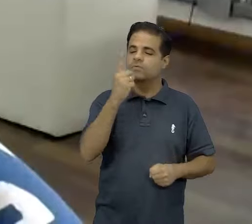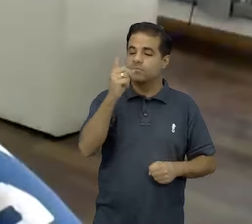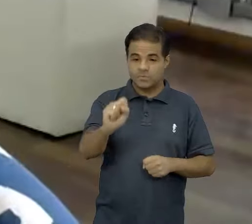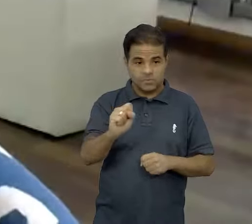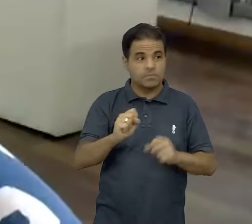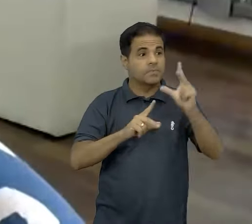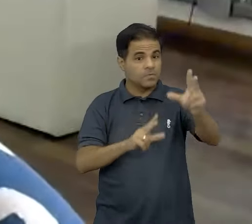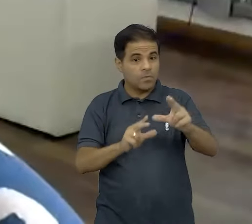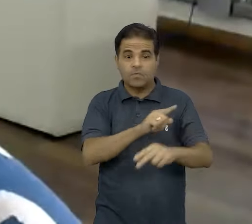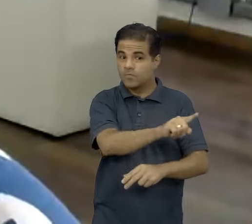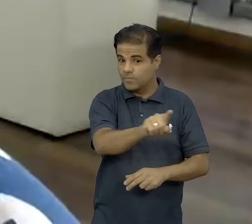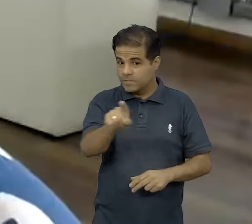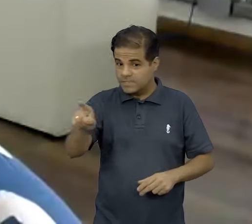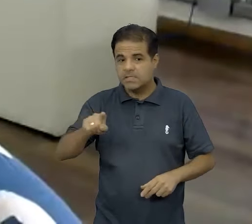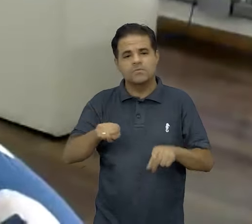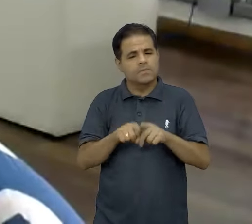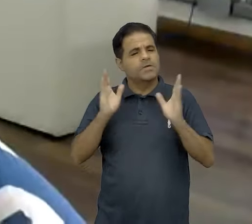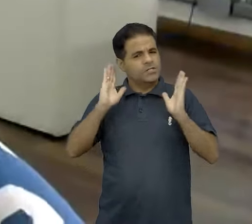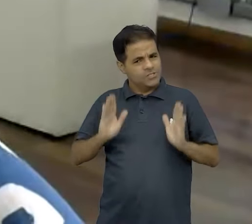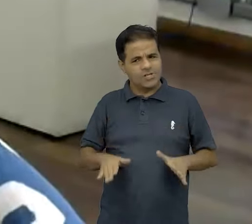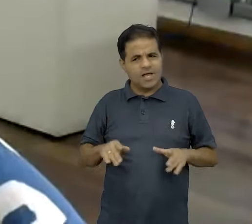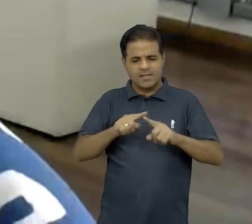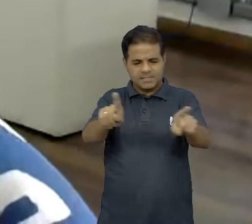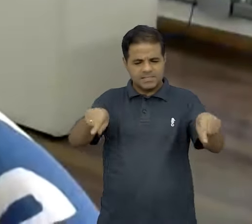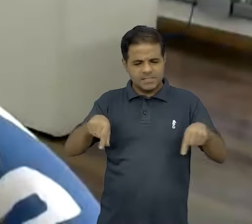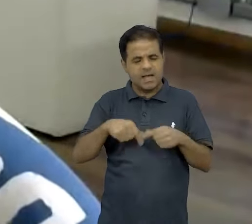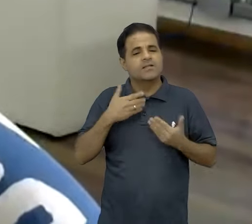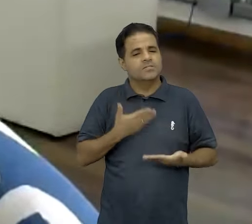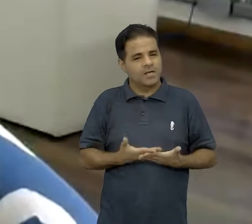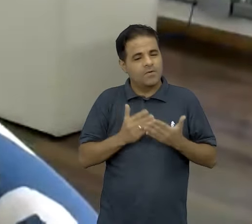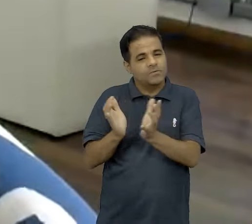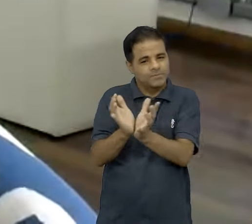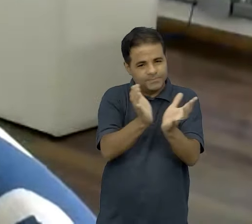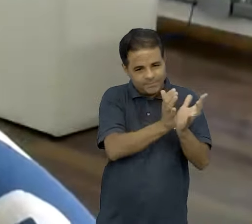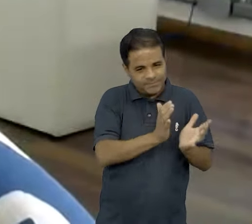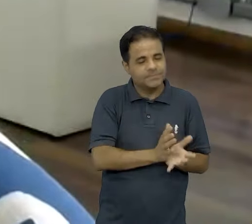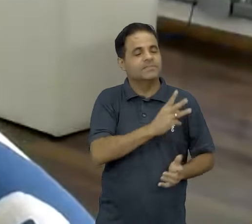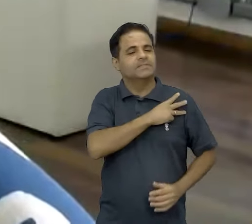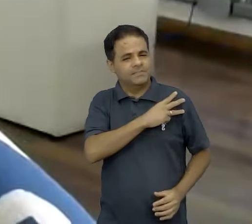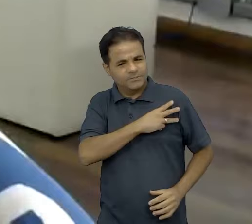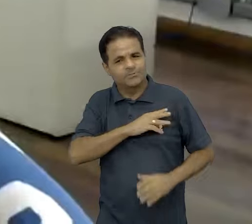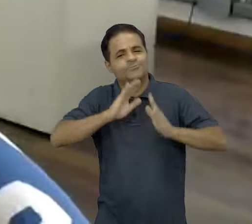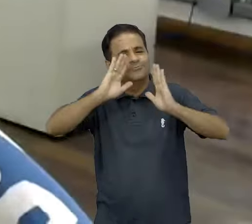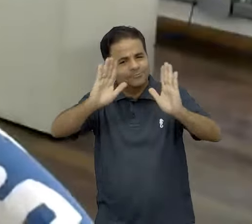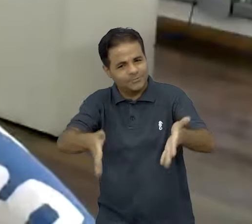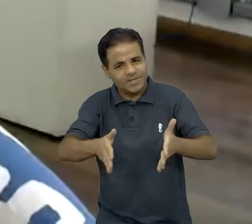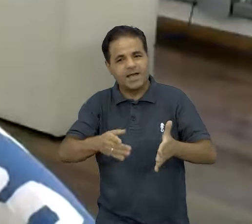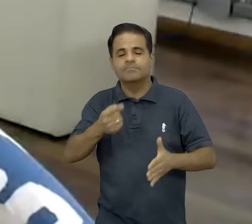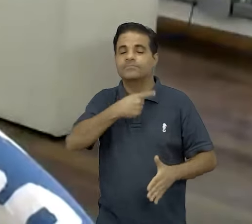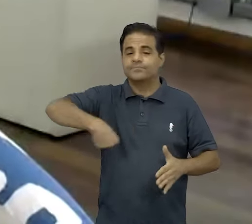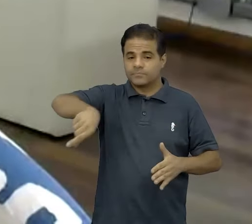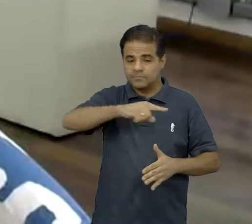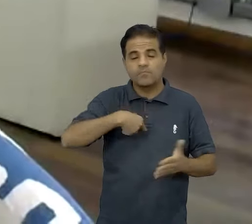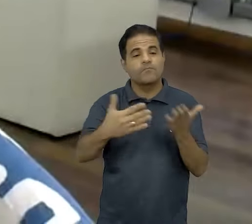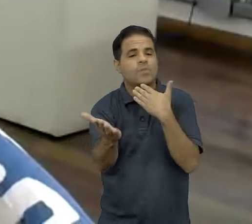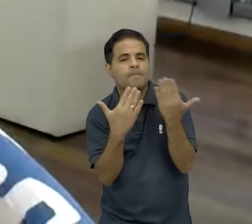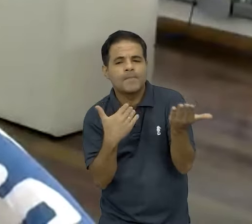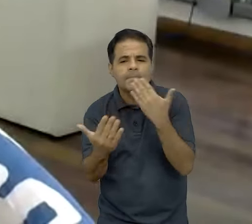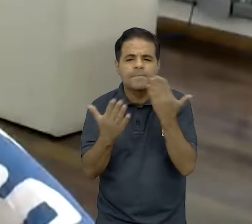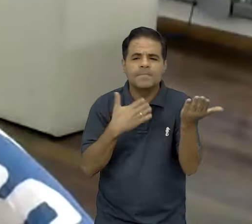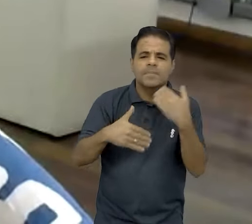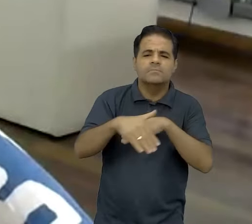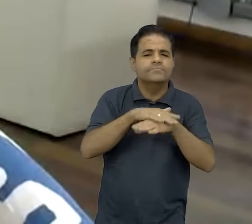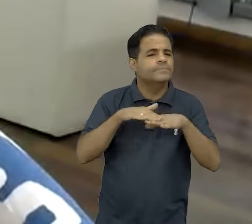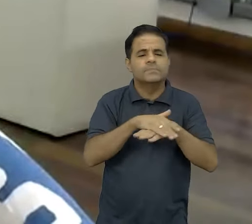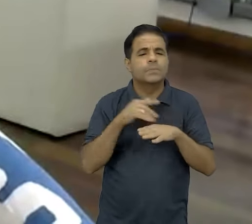assim como vocês, eu estive na sala de aula também com as turmas de terceiro ano. Essa nossa conversa,